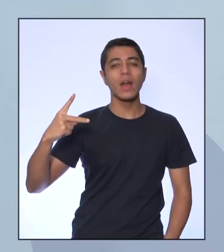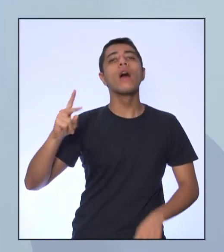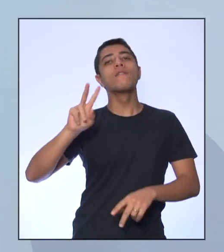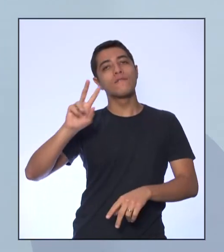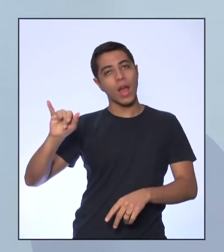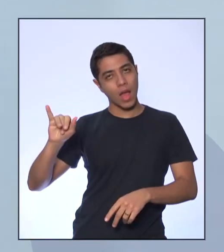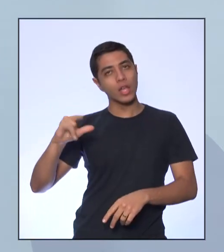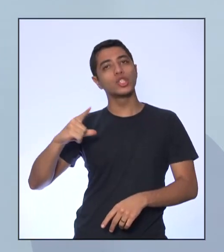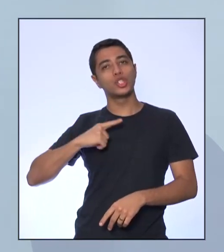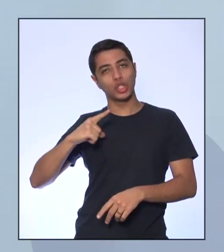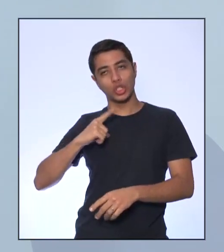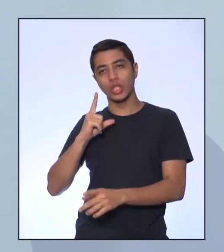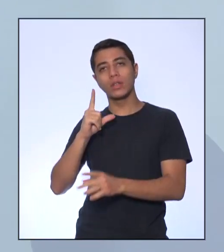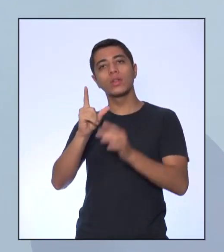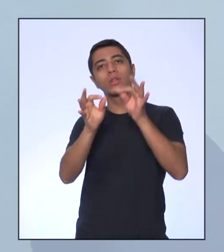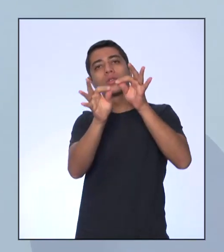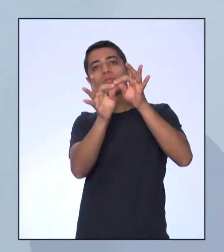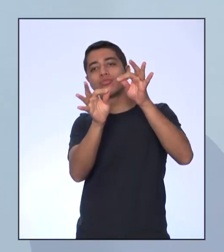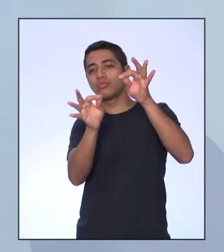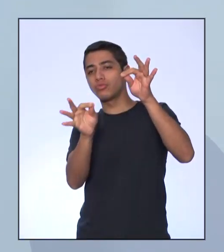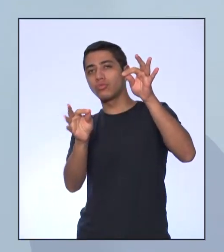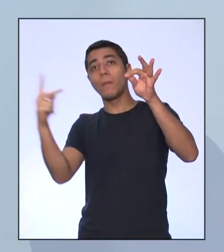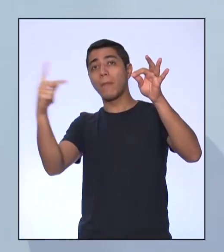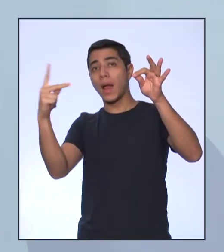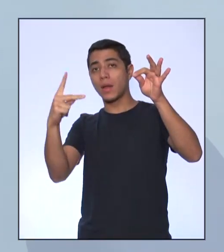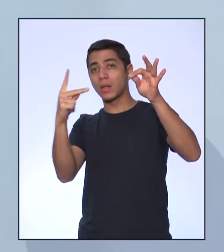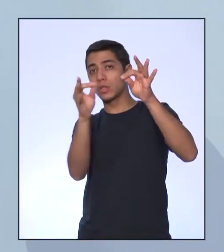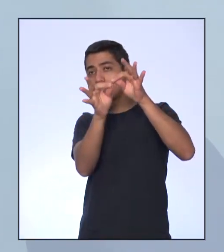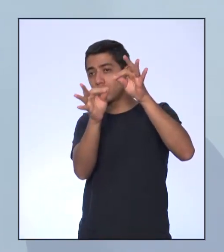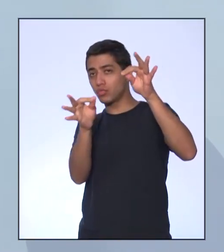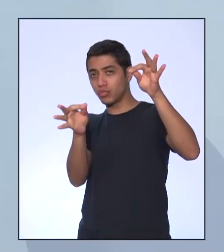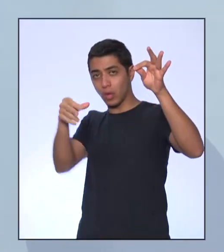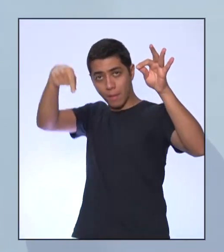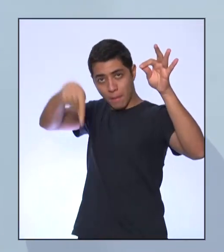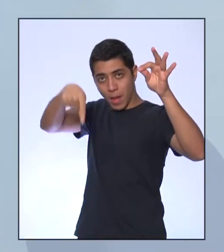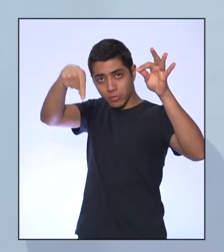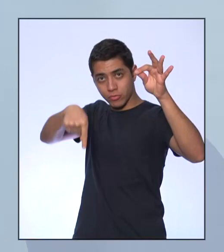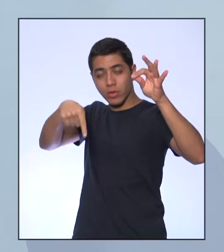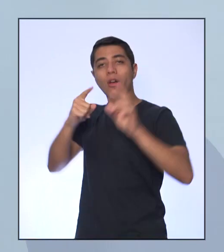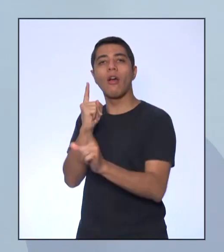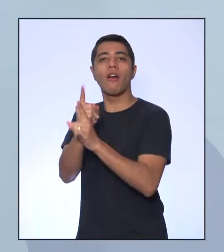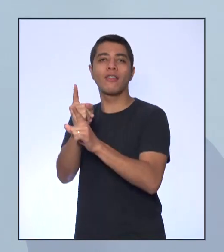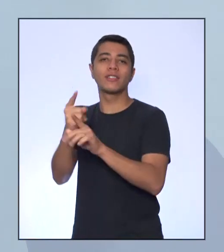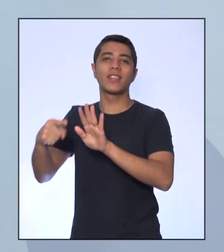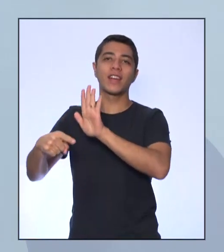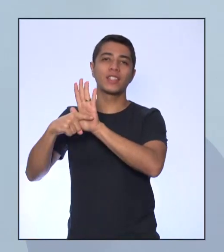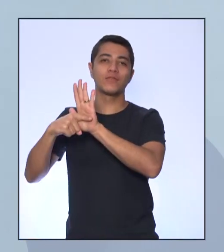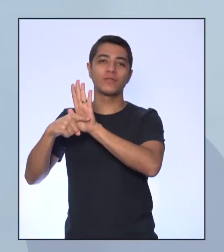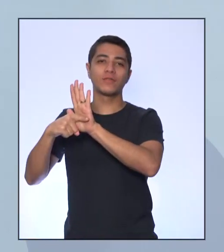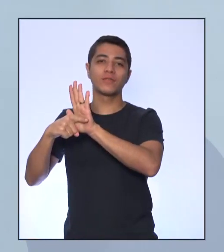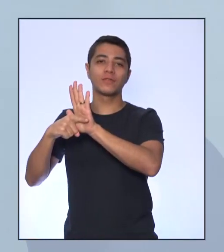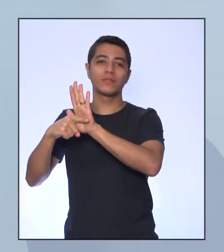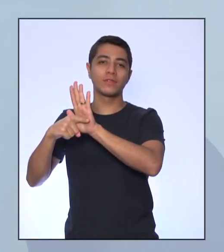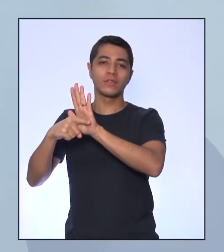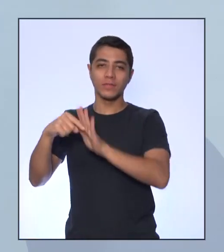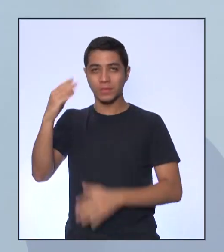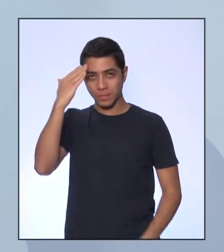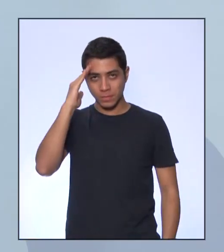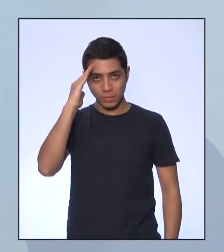negativo então o valor aqui da tangente nesse caso nos quadrantes pares